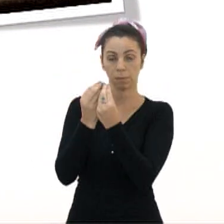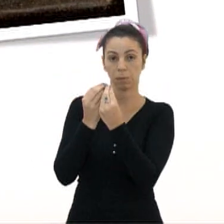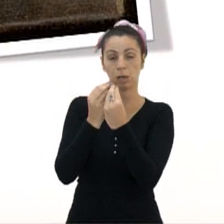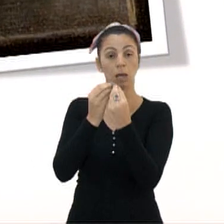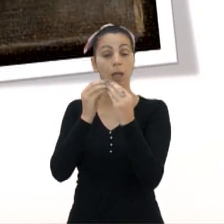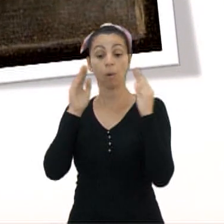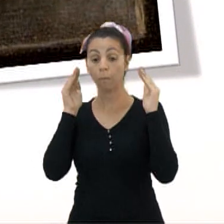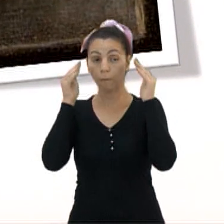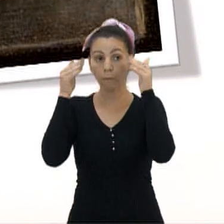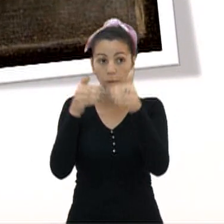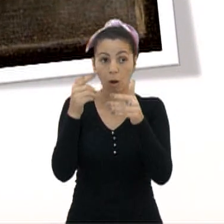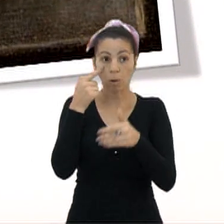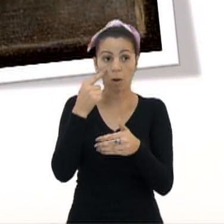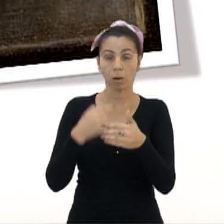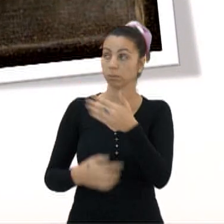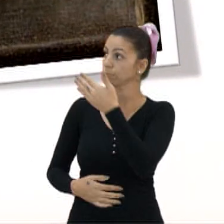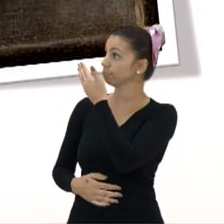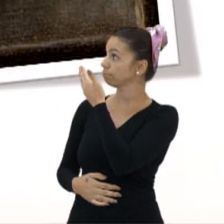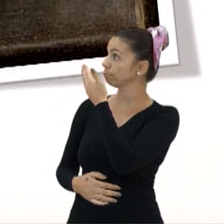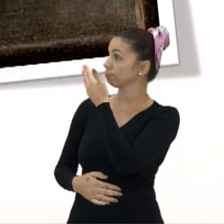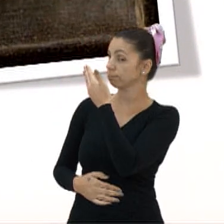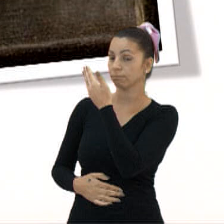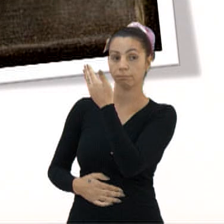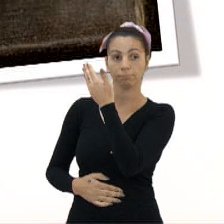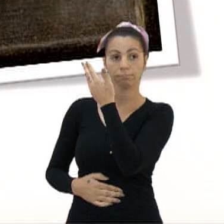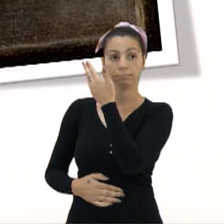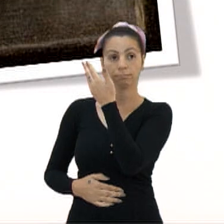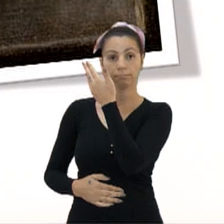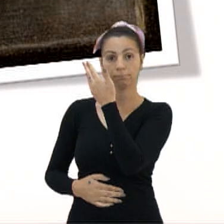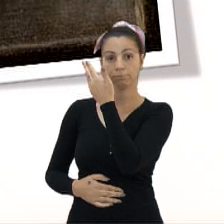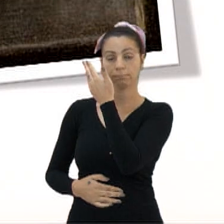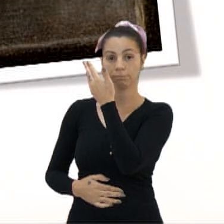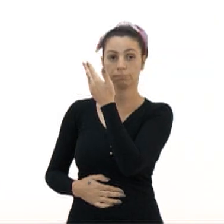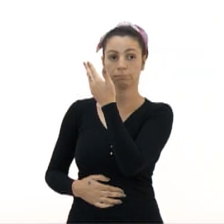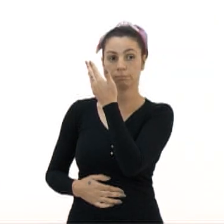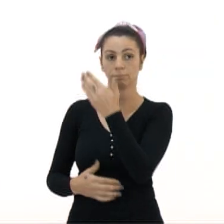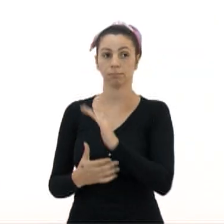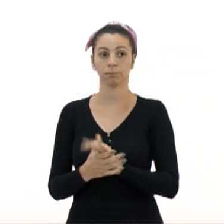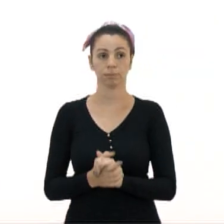foco. Então, lá o rei e a rainha, aparecendo lá no fundo.